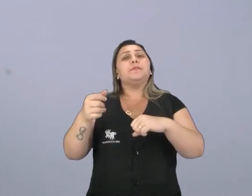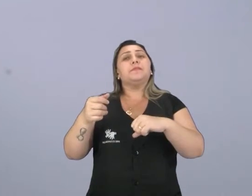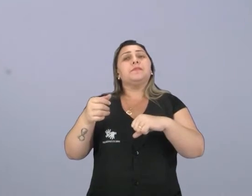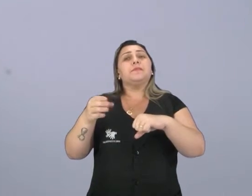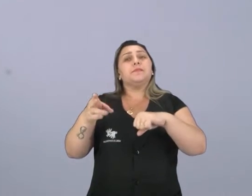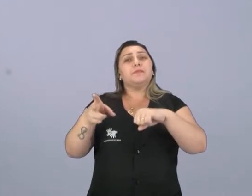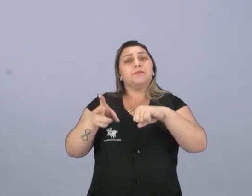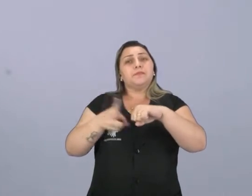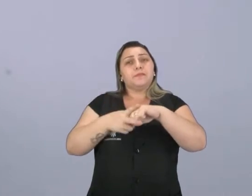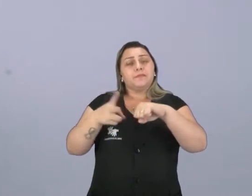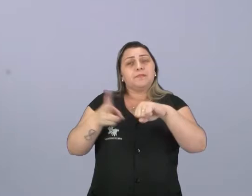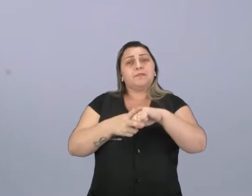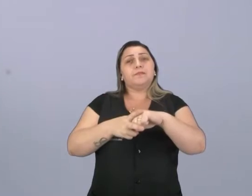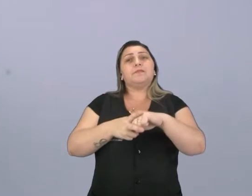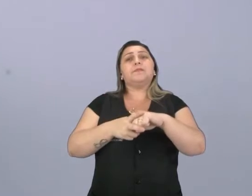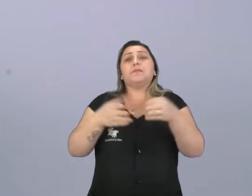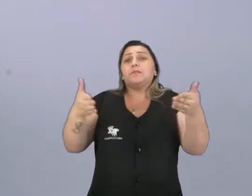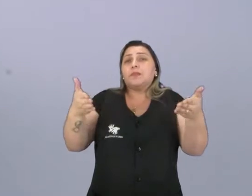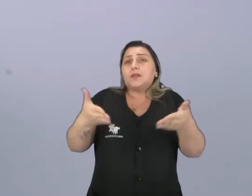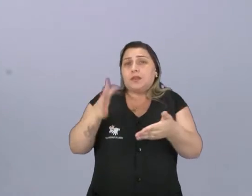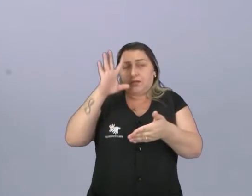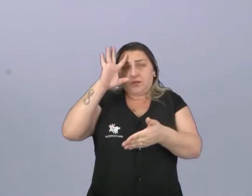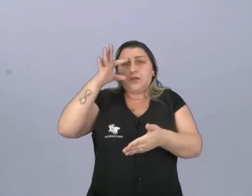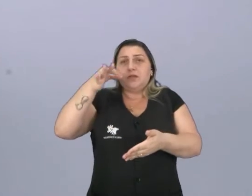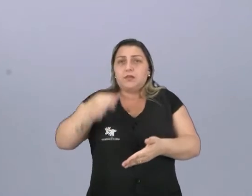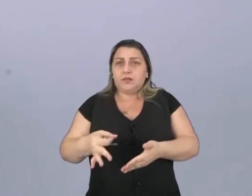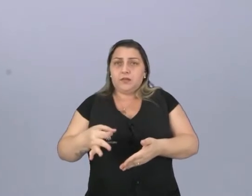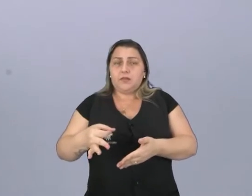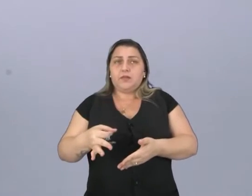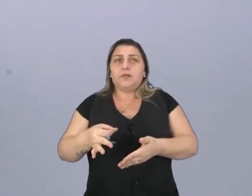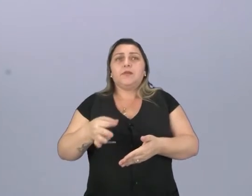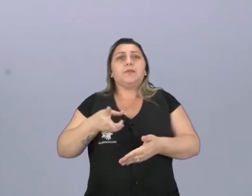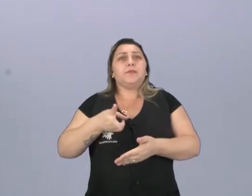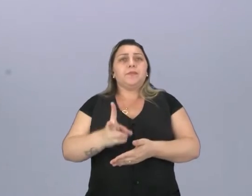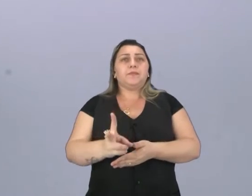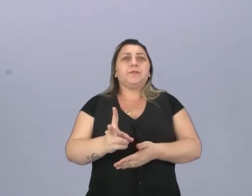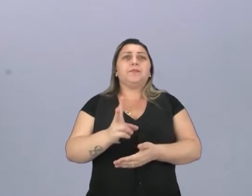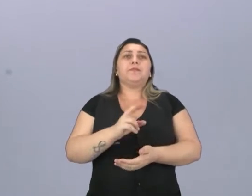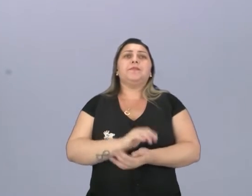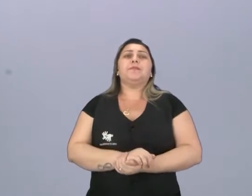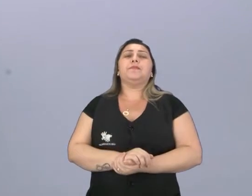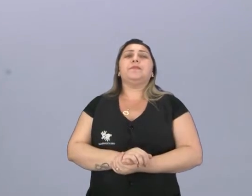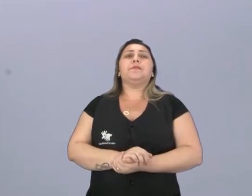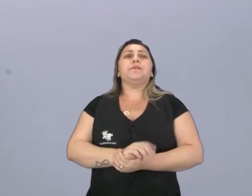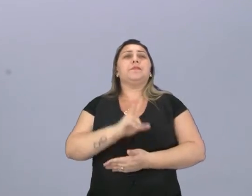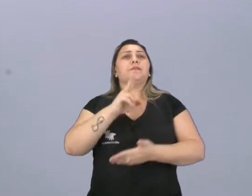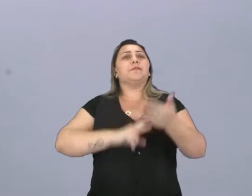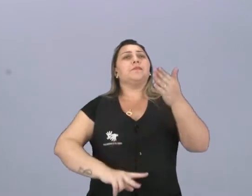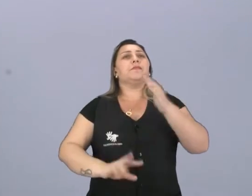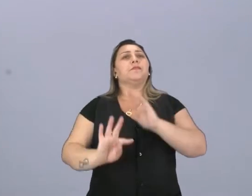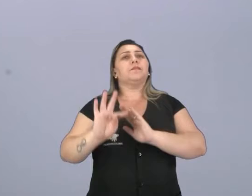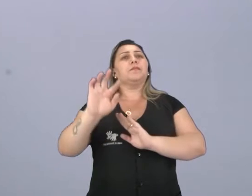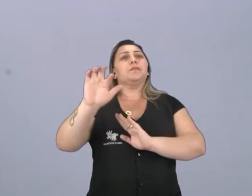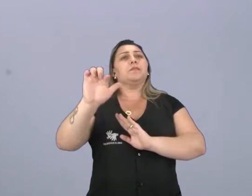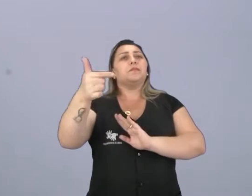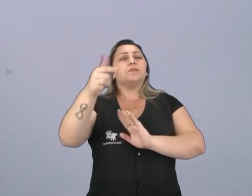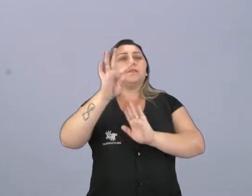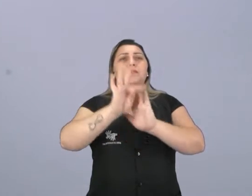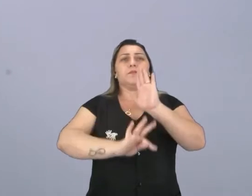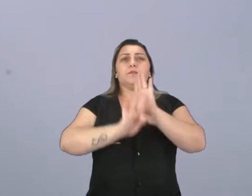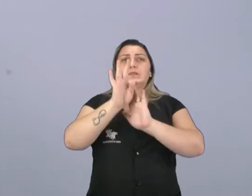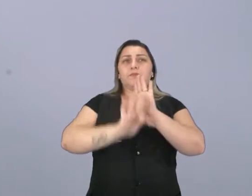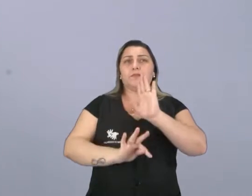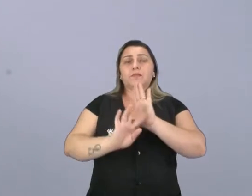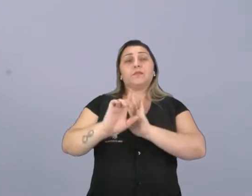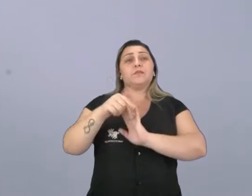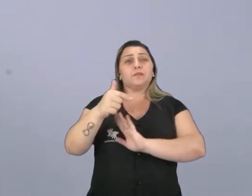verbal chamamos de presente do indicativo. Vamos dar continuidade, ler outro texto para